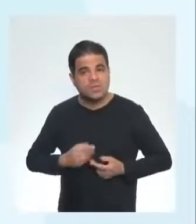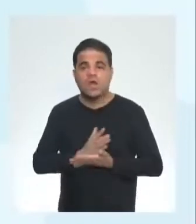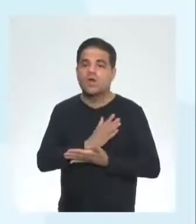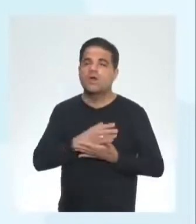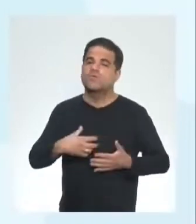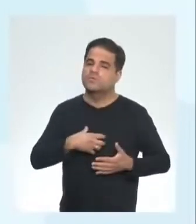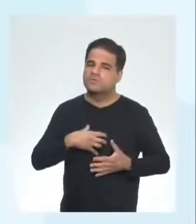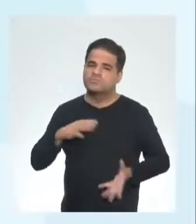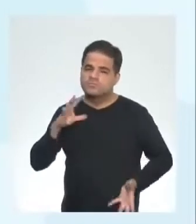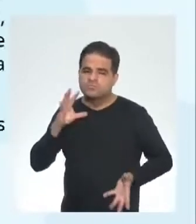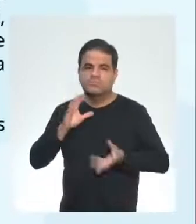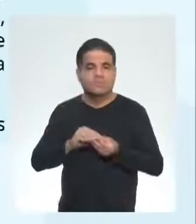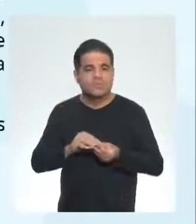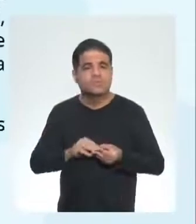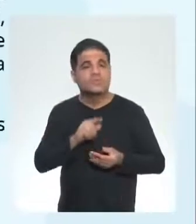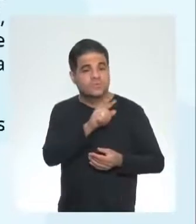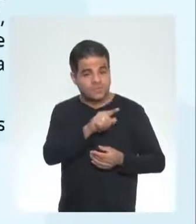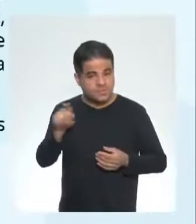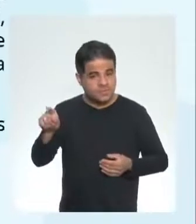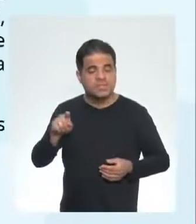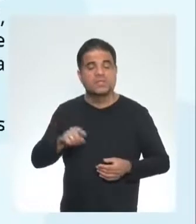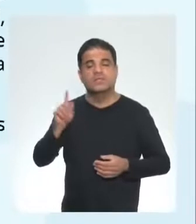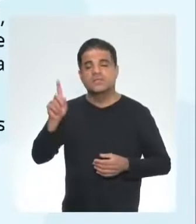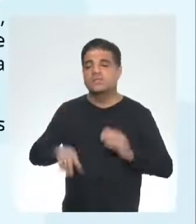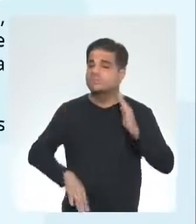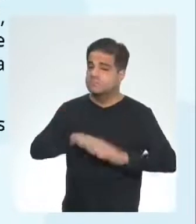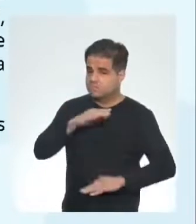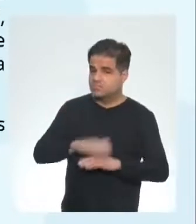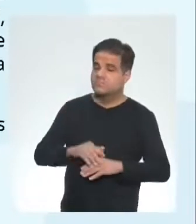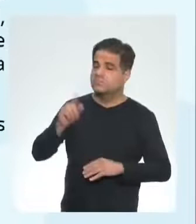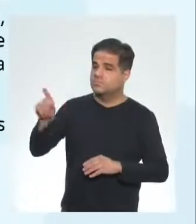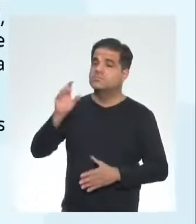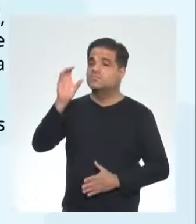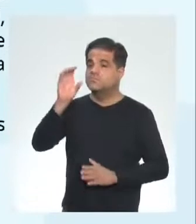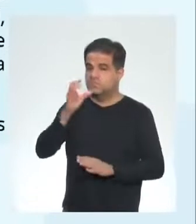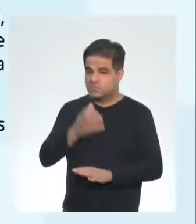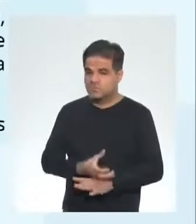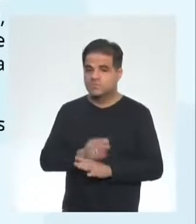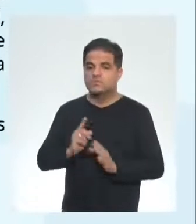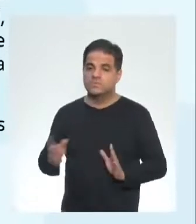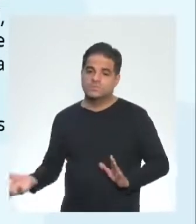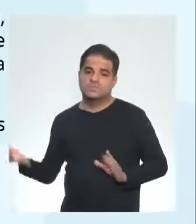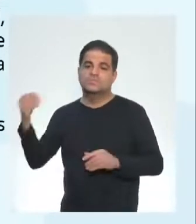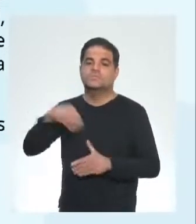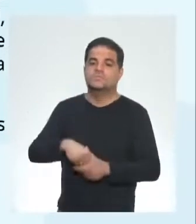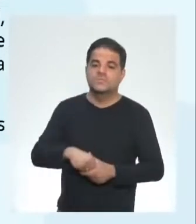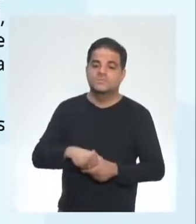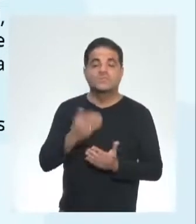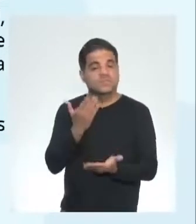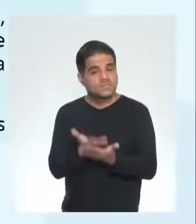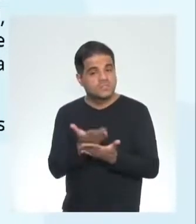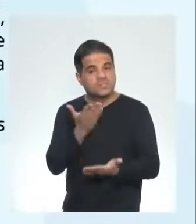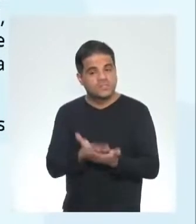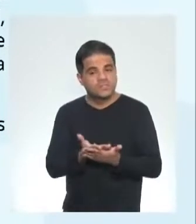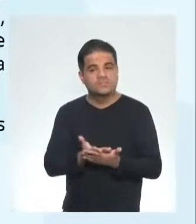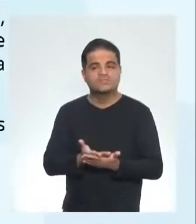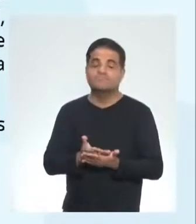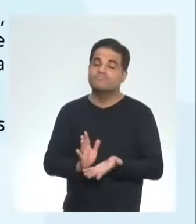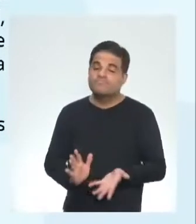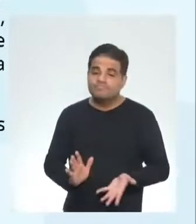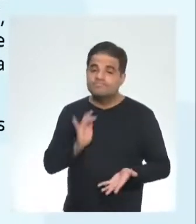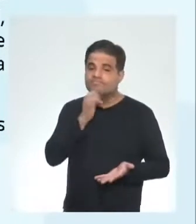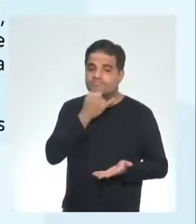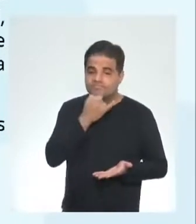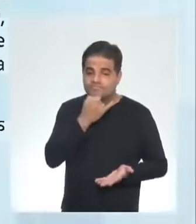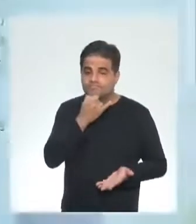de mitigação. Para vocês aí, então, a habilidade do currículo em que está inserida a nossa aula. Gente, infelizmente